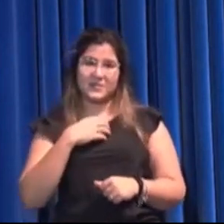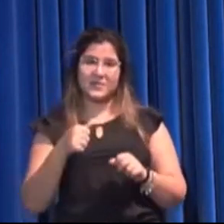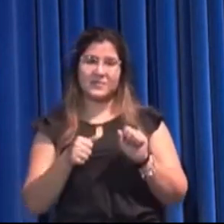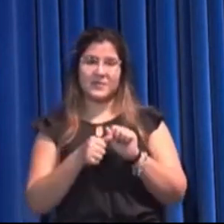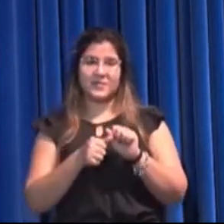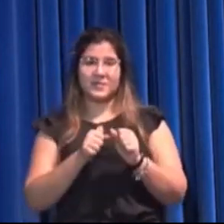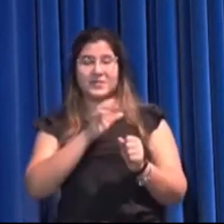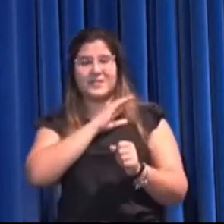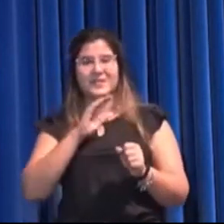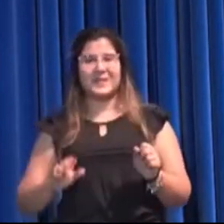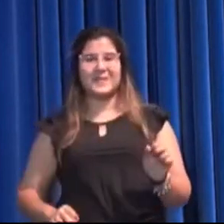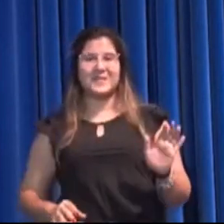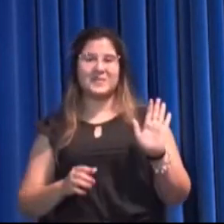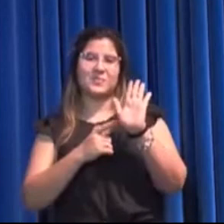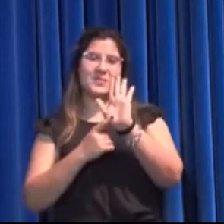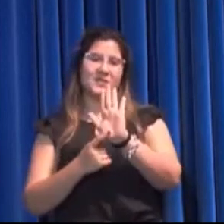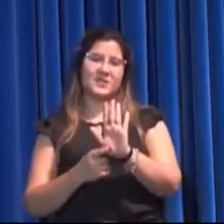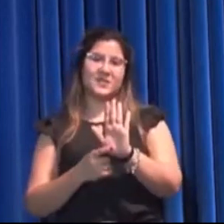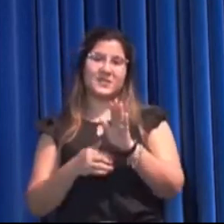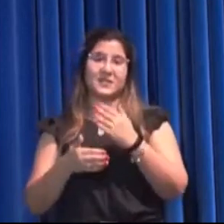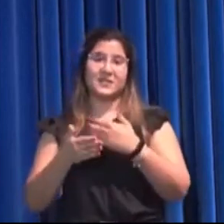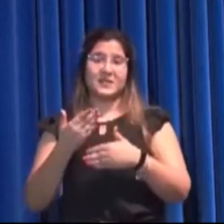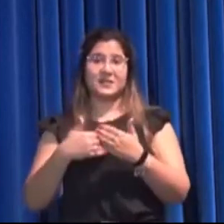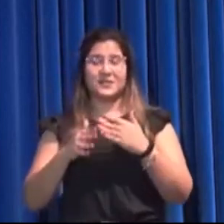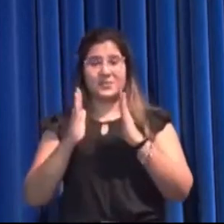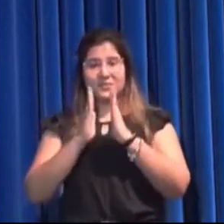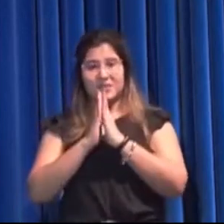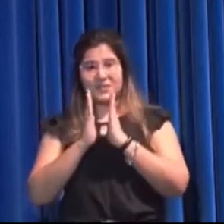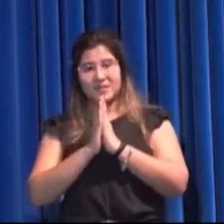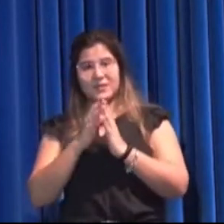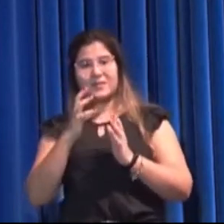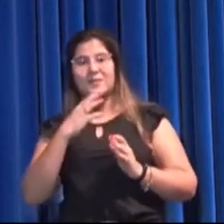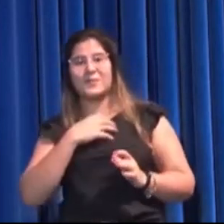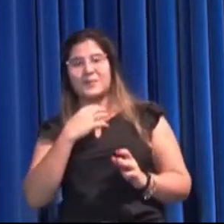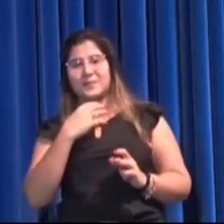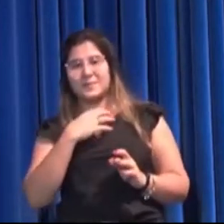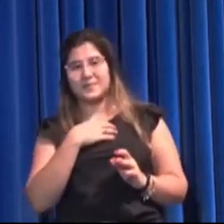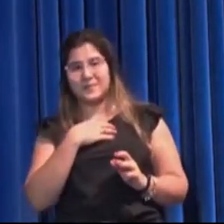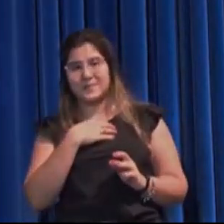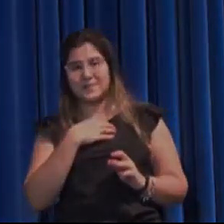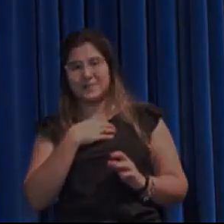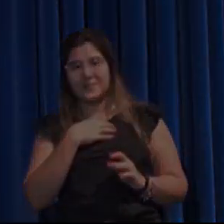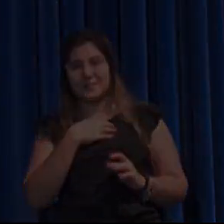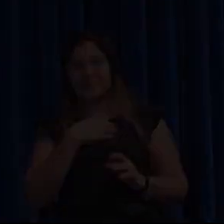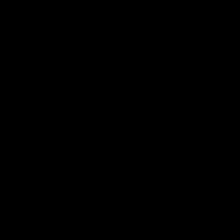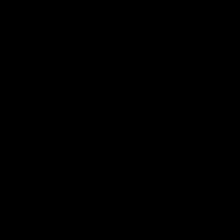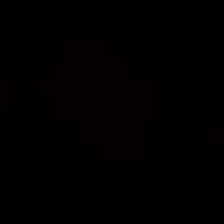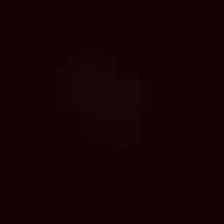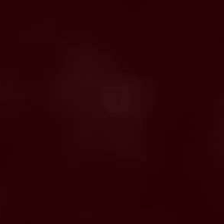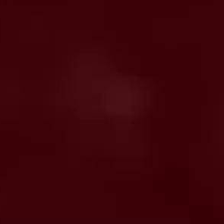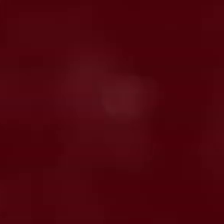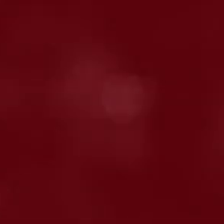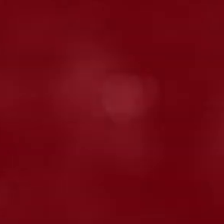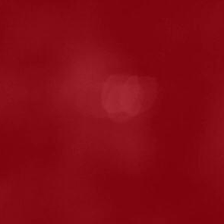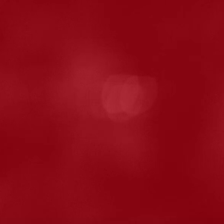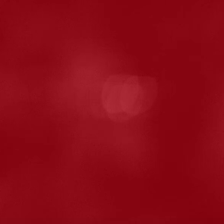Cristo apareça através da oração, através do comportamento, através da nossa vida.